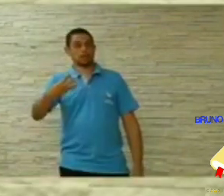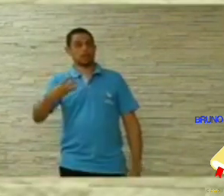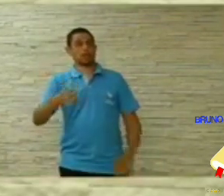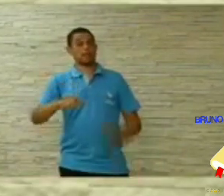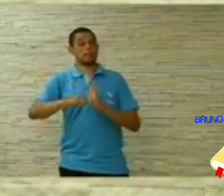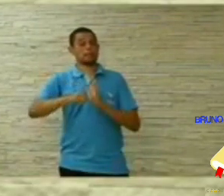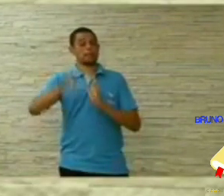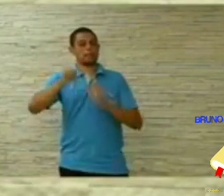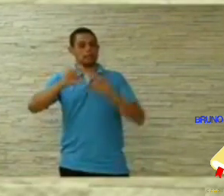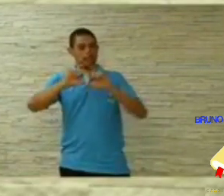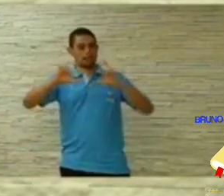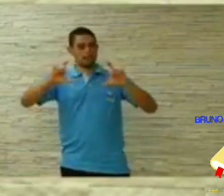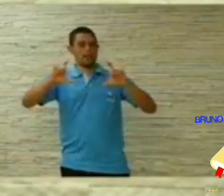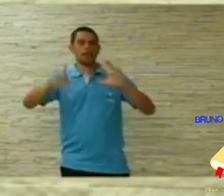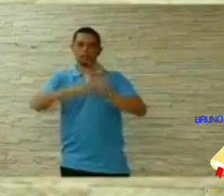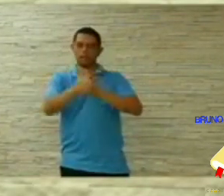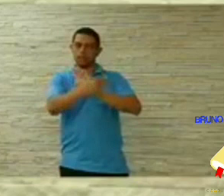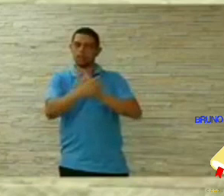hino. Diz assim: